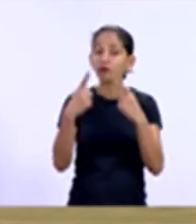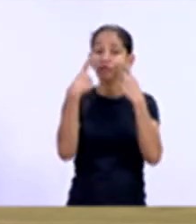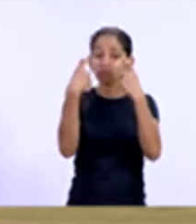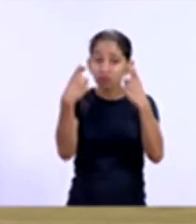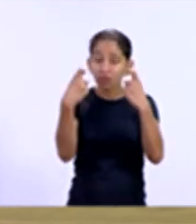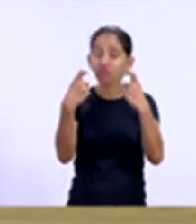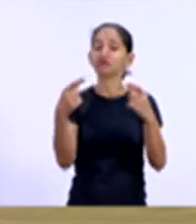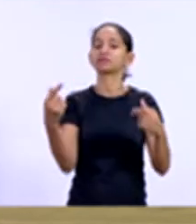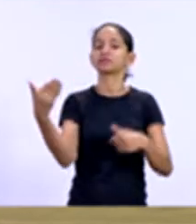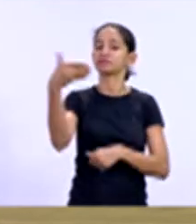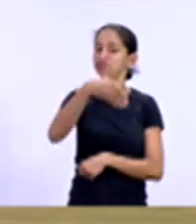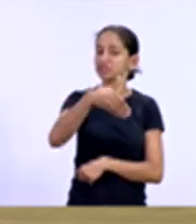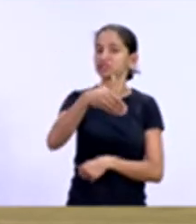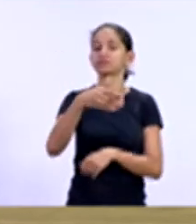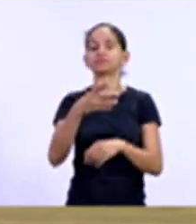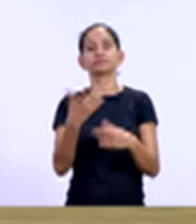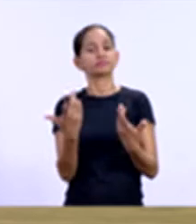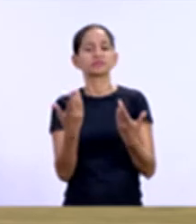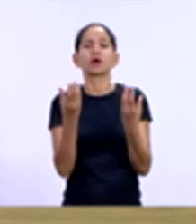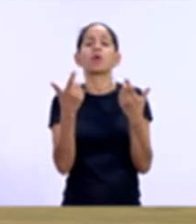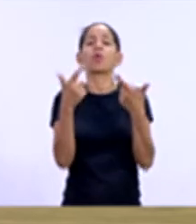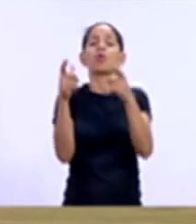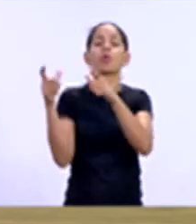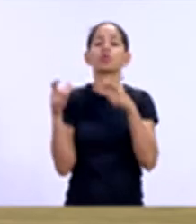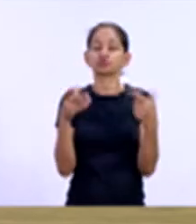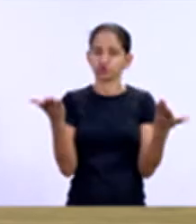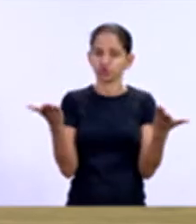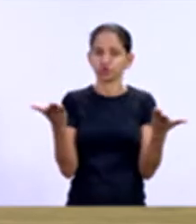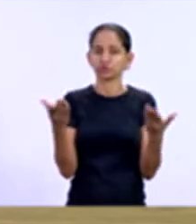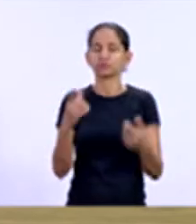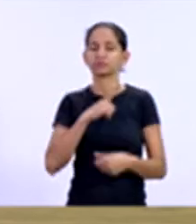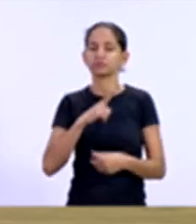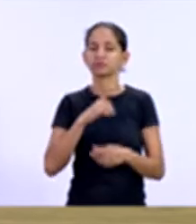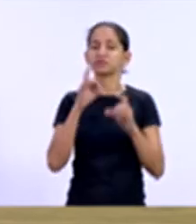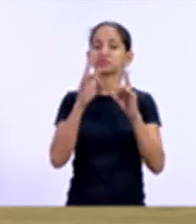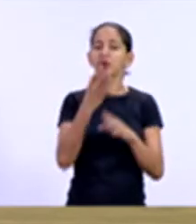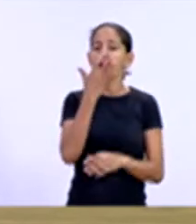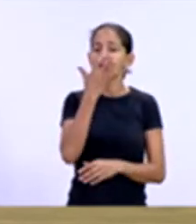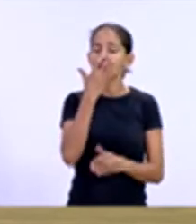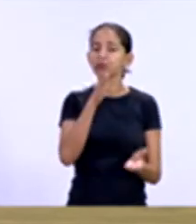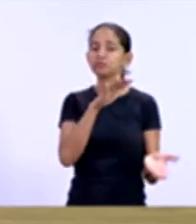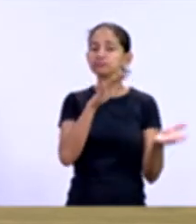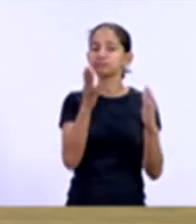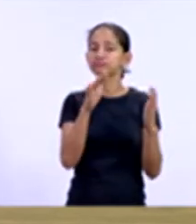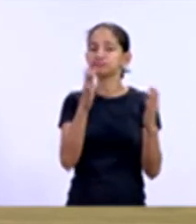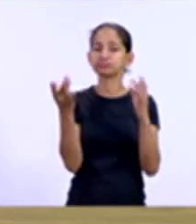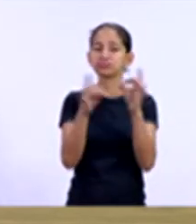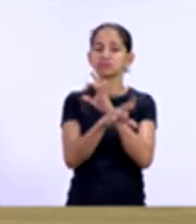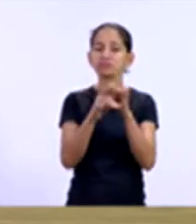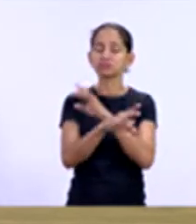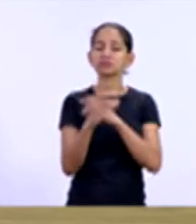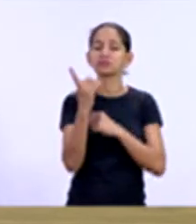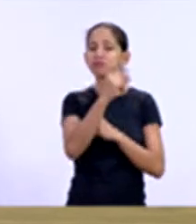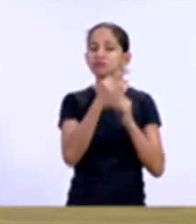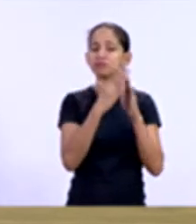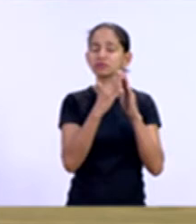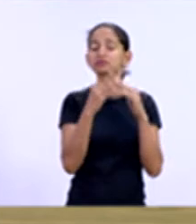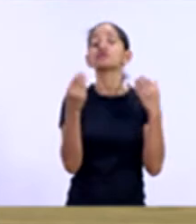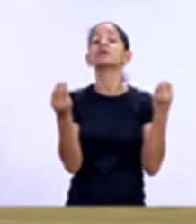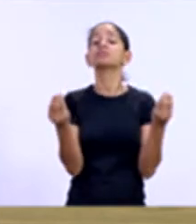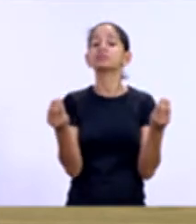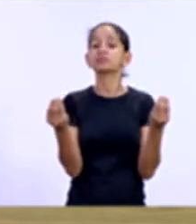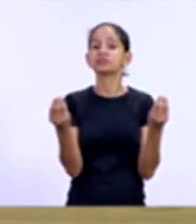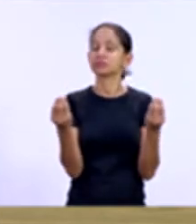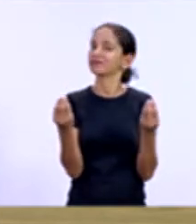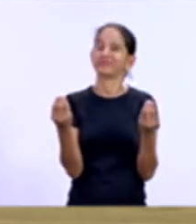de buscar esse conhecimento. Porque às vezes, se você ficar só nas aulas também, fica difícil você chegar